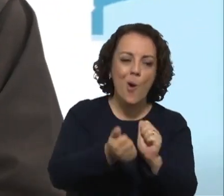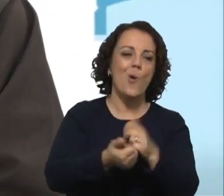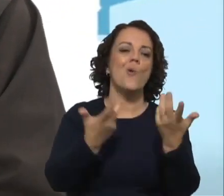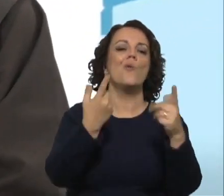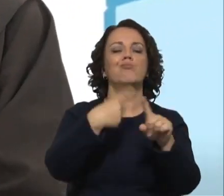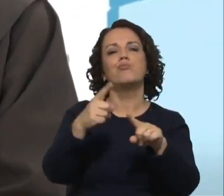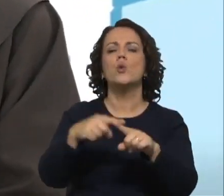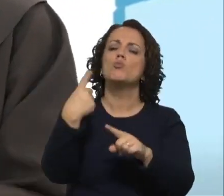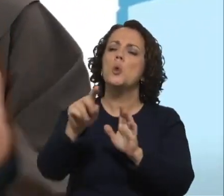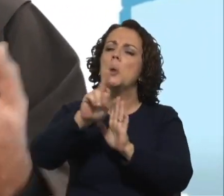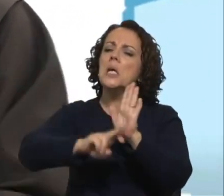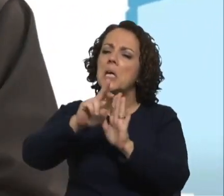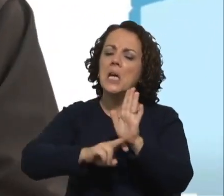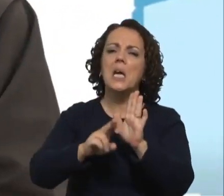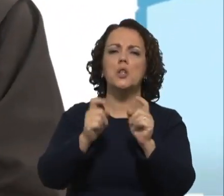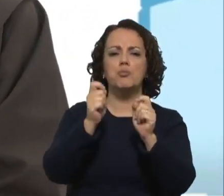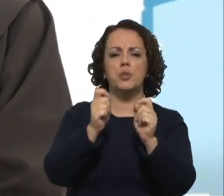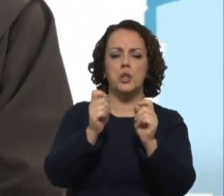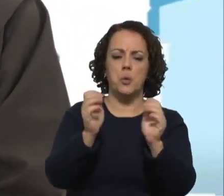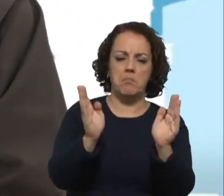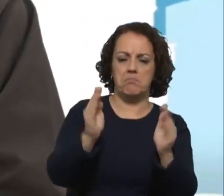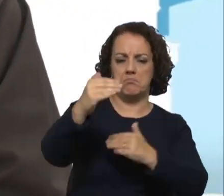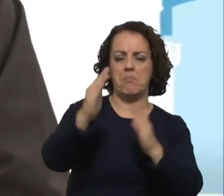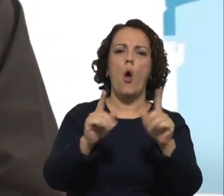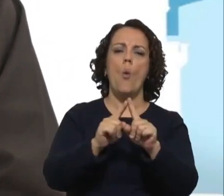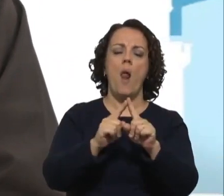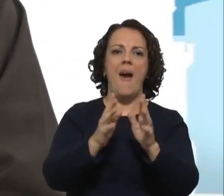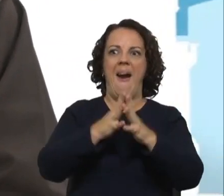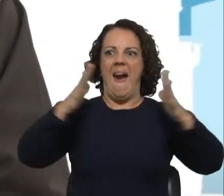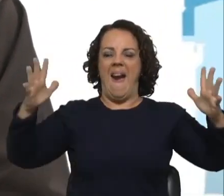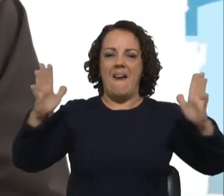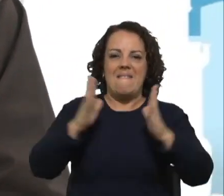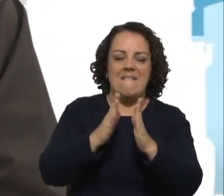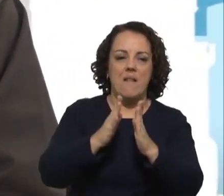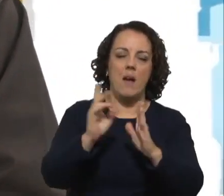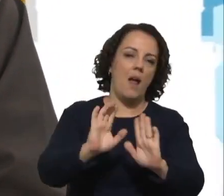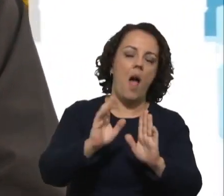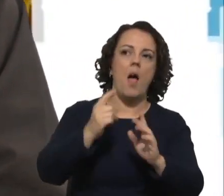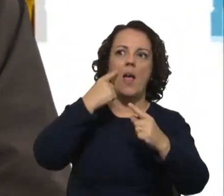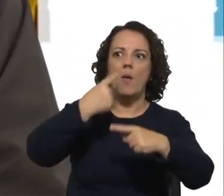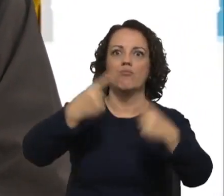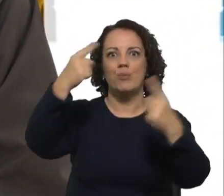quanto a dimensões, para não termos peças demasiado difíceis de depois expor.